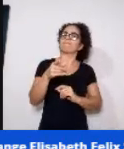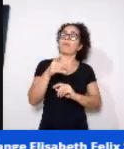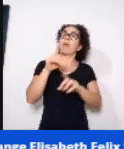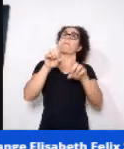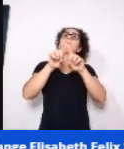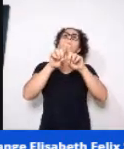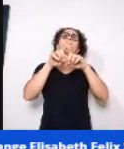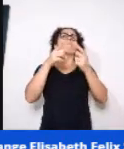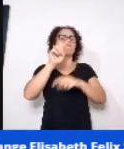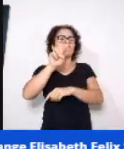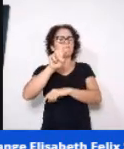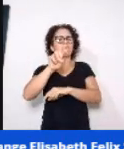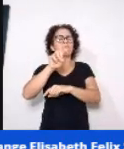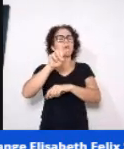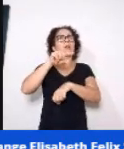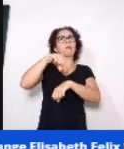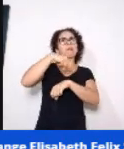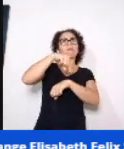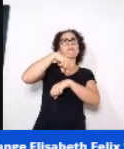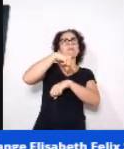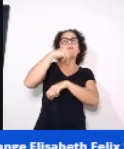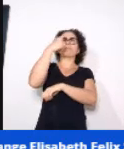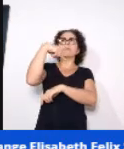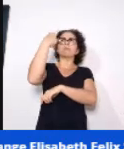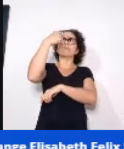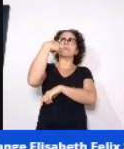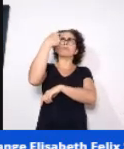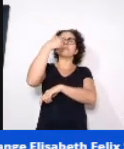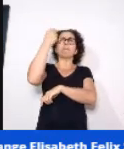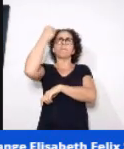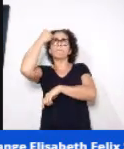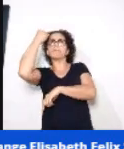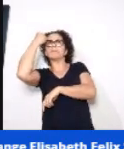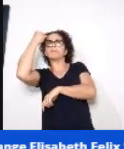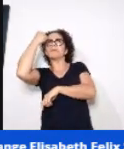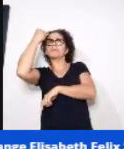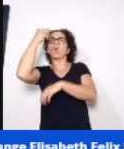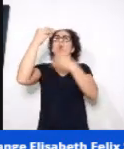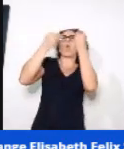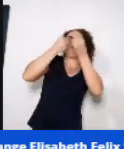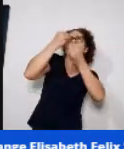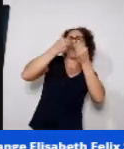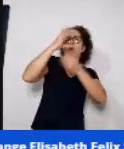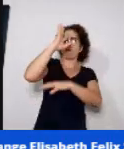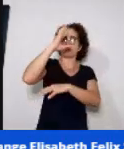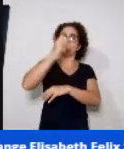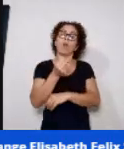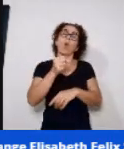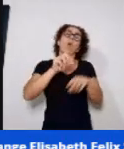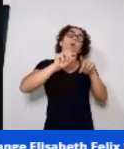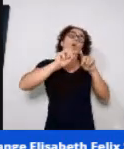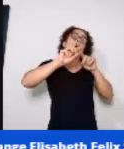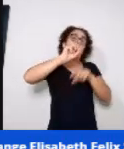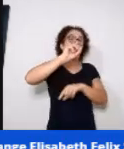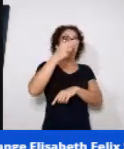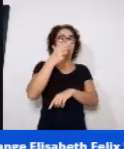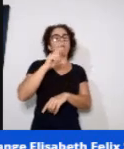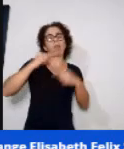tempo pensando e agindo para resolver ou reclamando. Ai, eu odeio dar aula